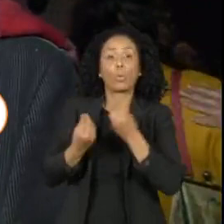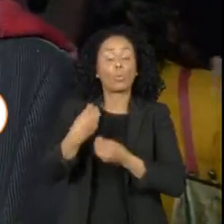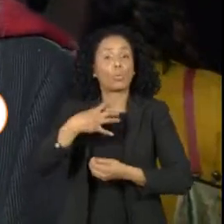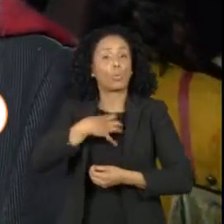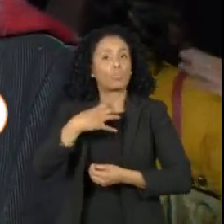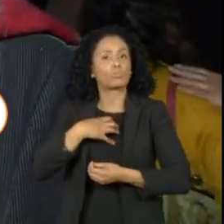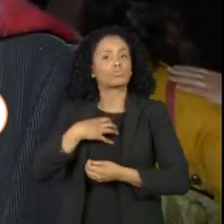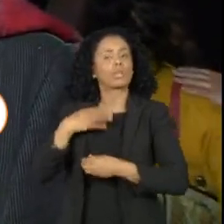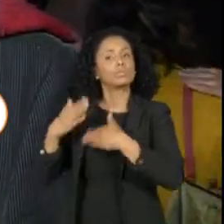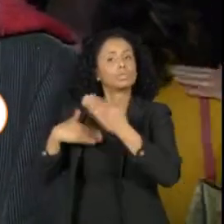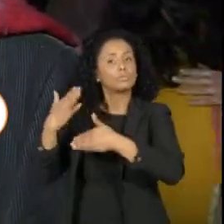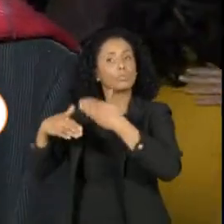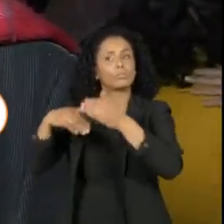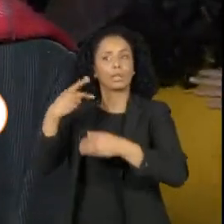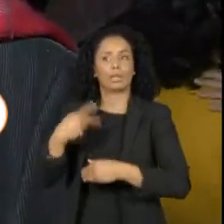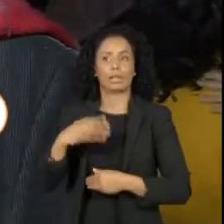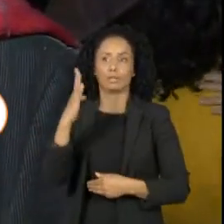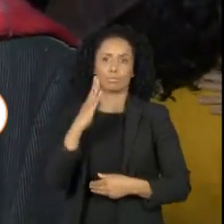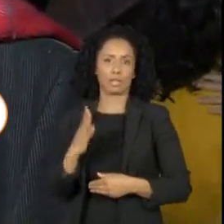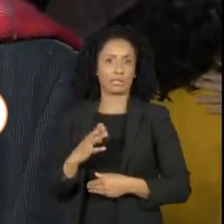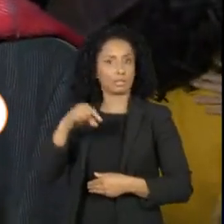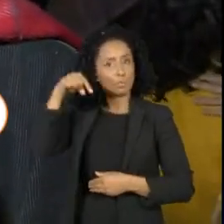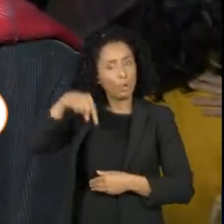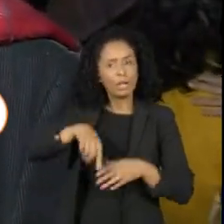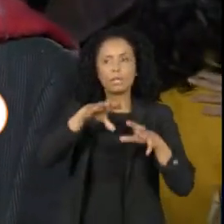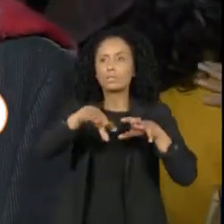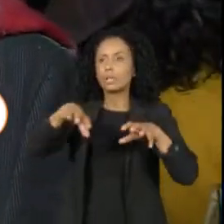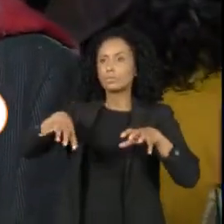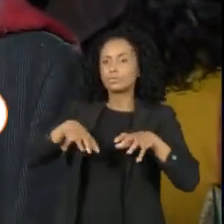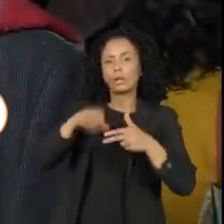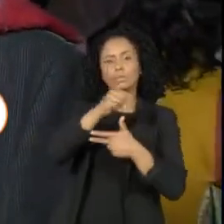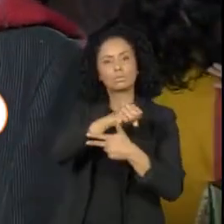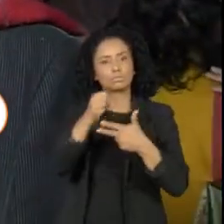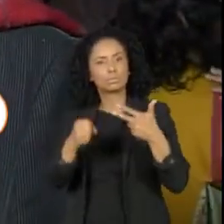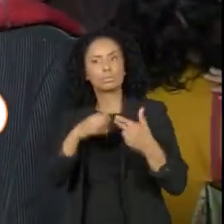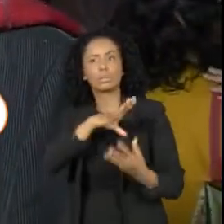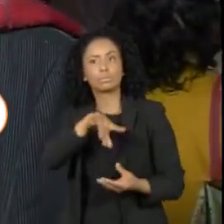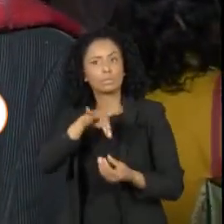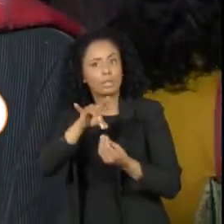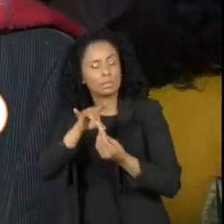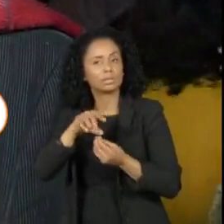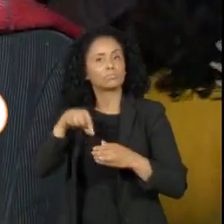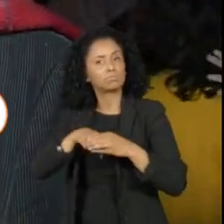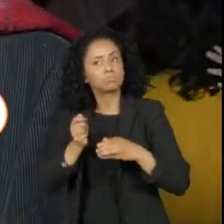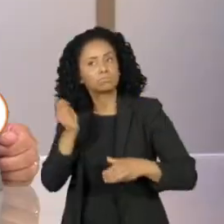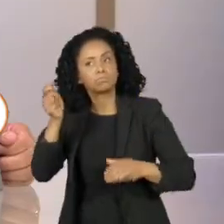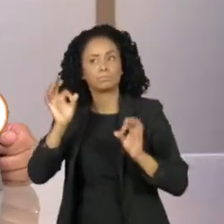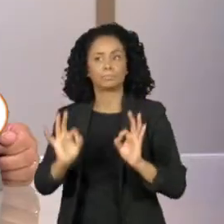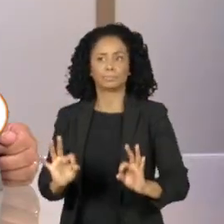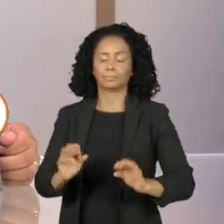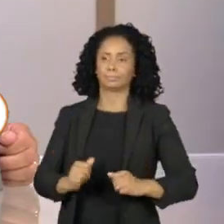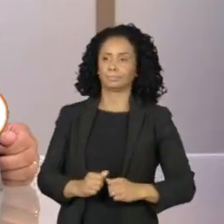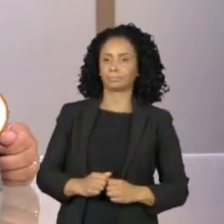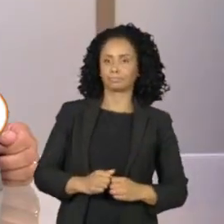de desenvolvimento brasileiro, das nossas instituições, da democracia e da nossa independência. Tá, então, amanhã...